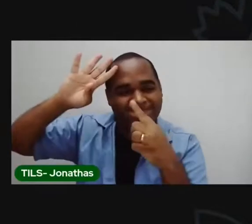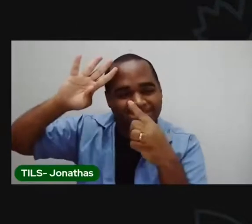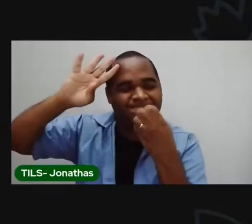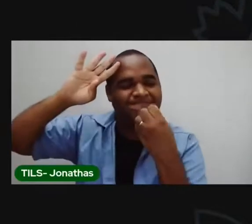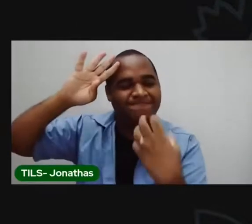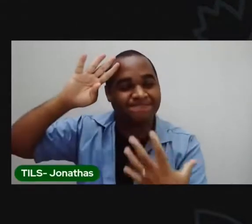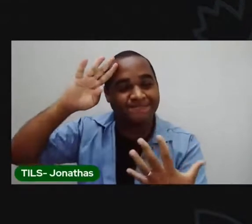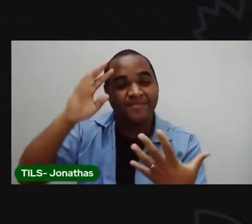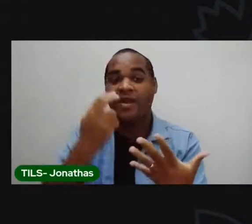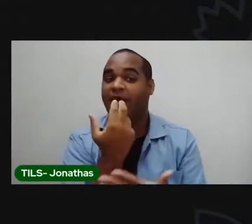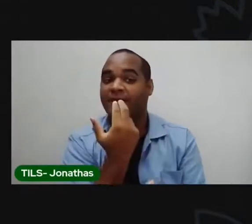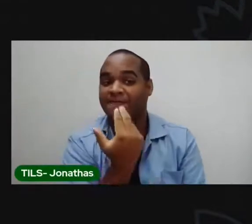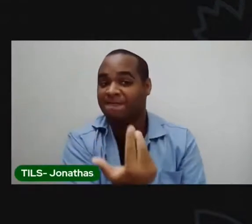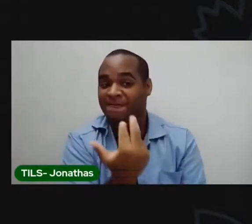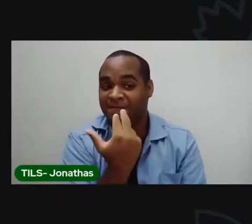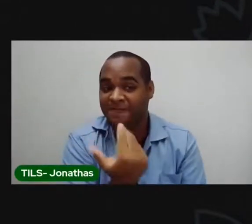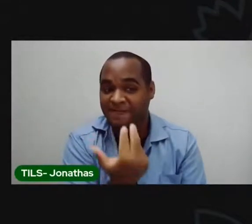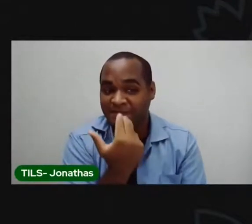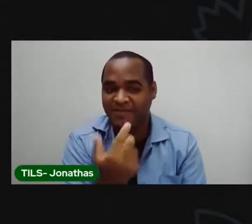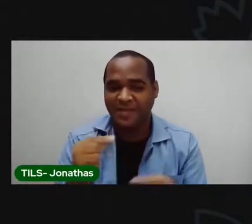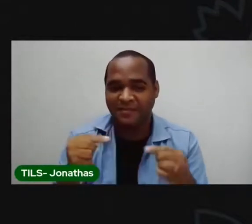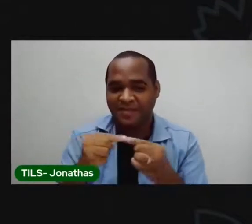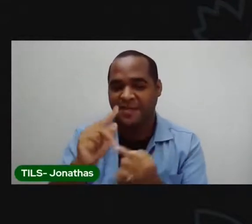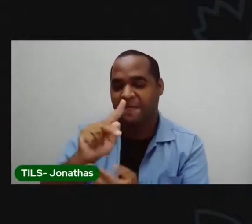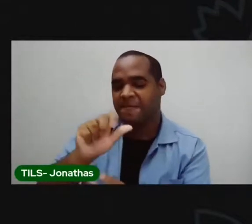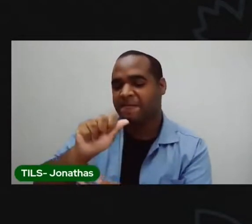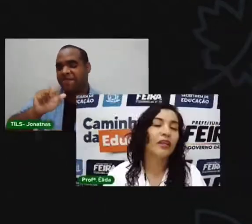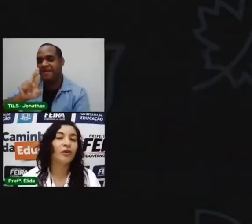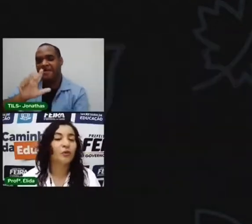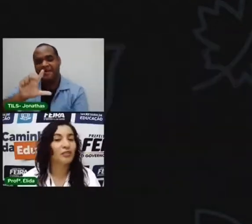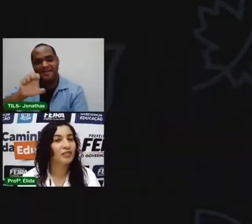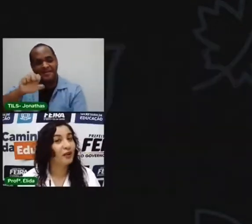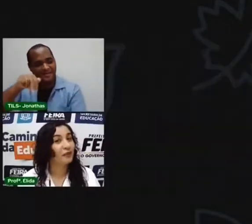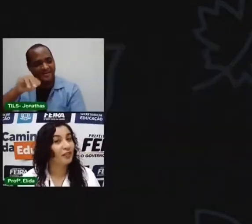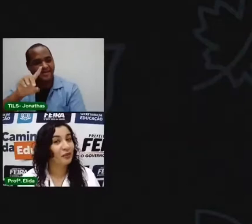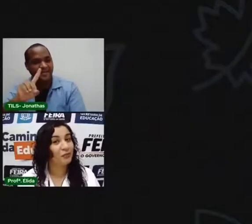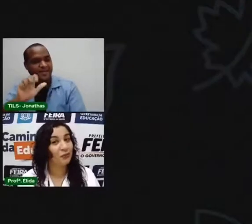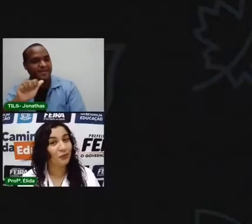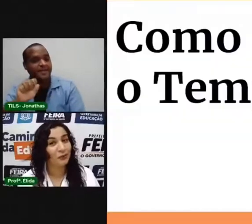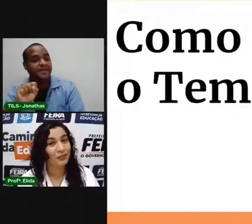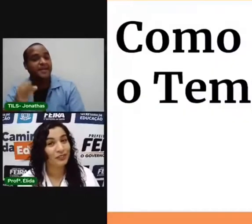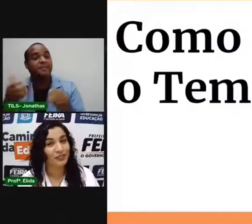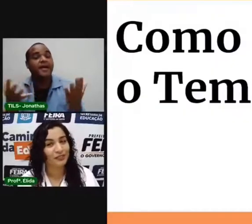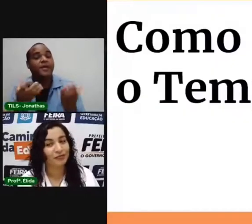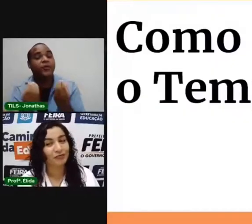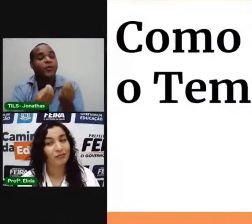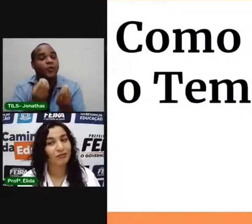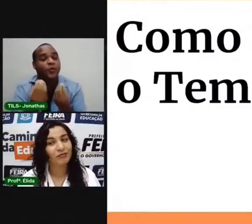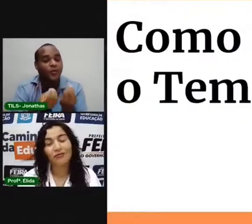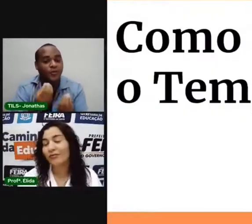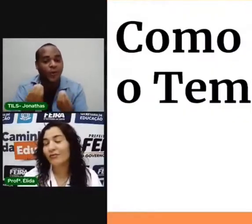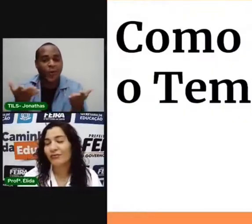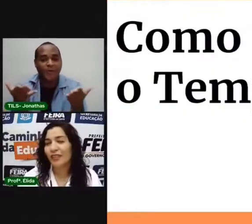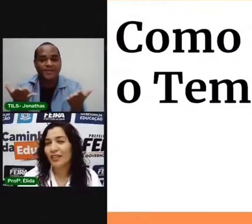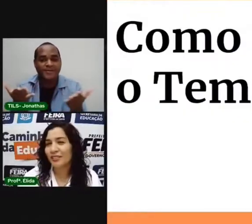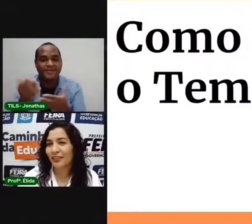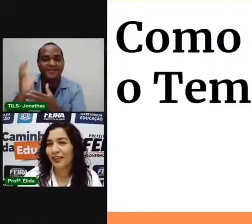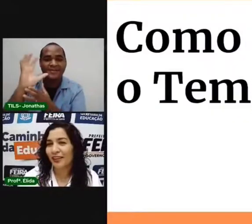área de linguagens com o tema de parlênguas. E como está o tempo hoje?